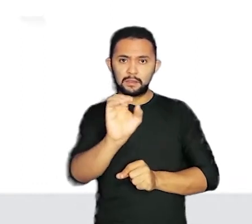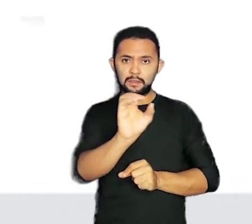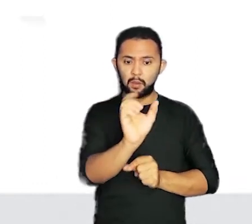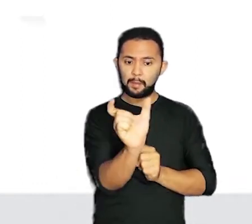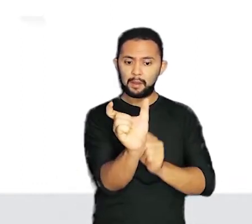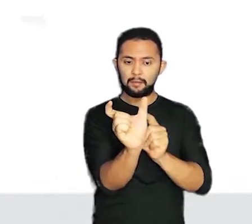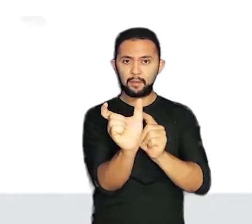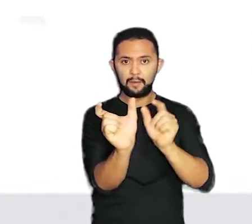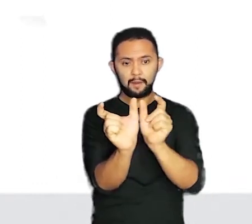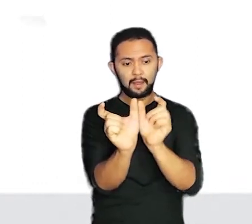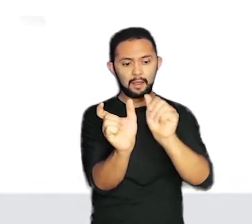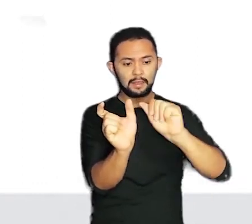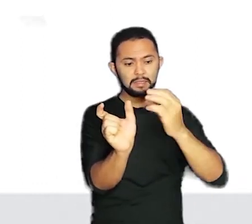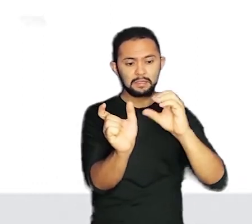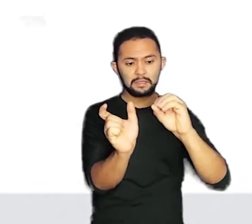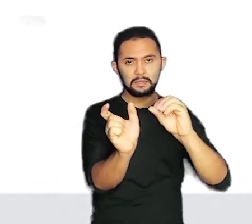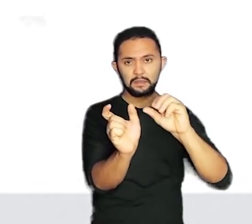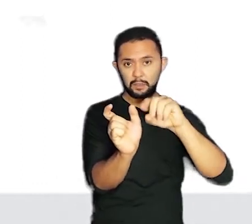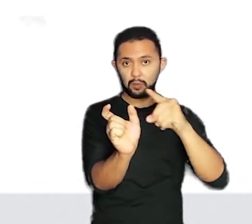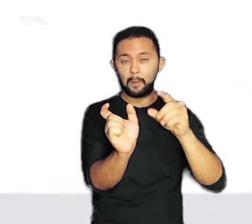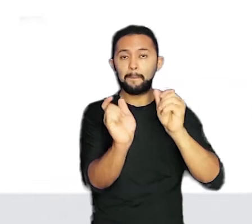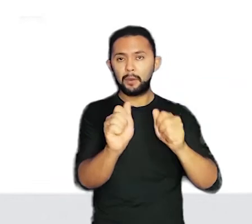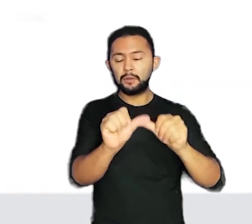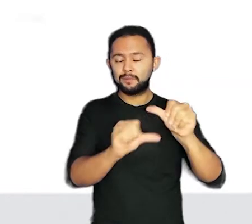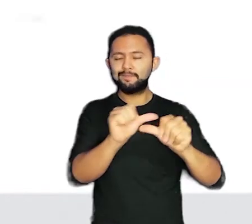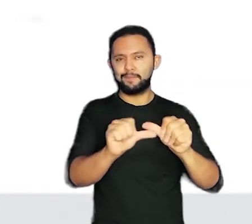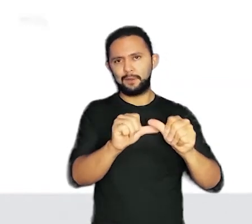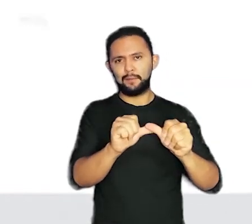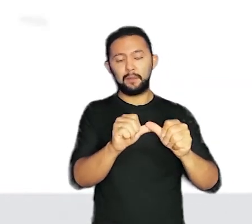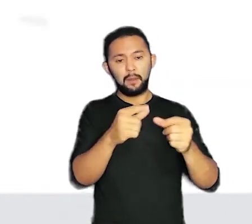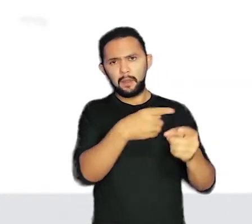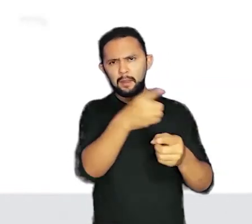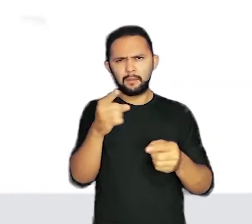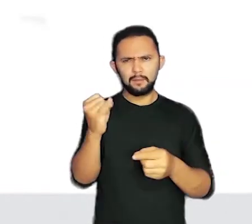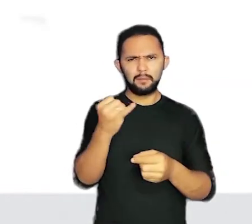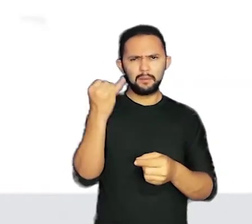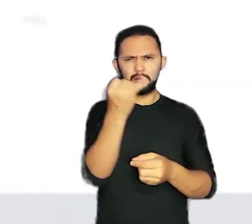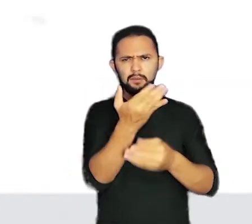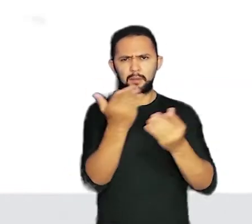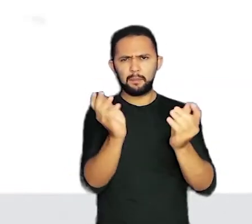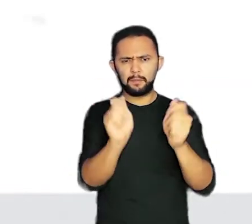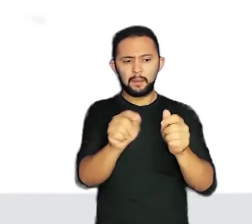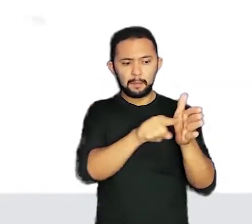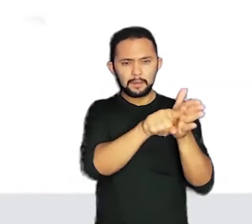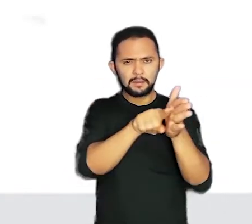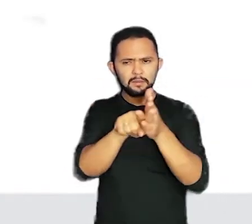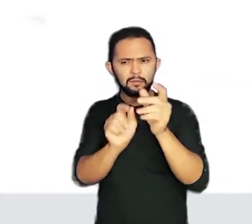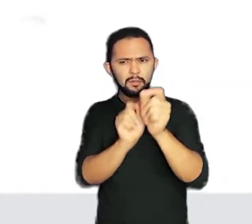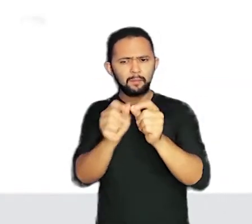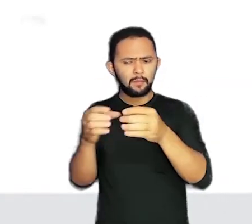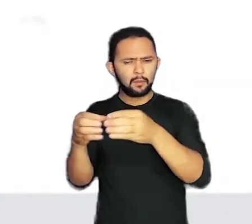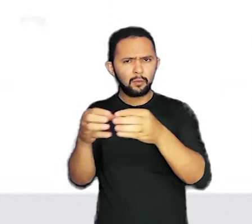muito importante, pessoal, você fazer essa análise, tá? De que são classes de palavras ou o que são